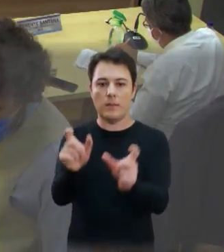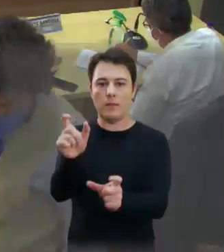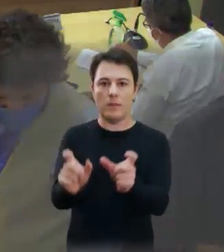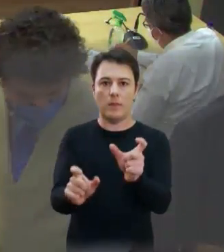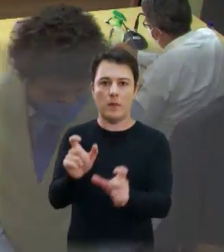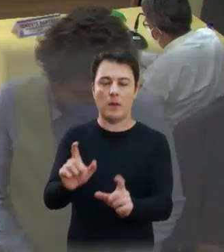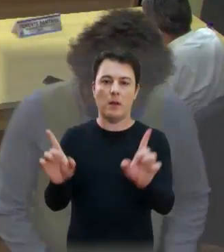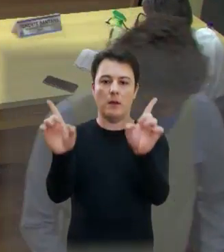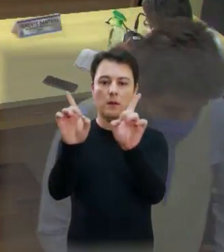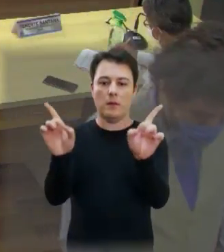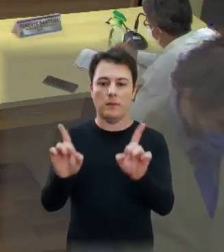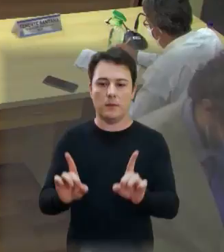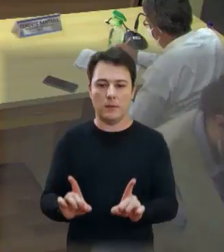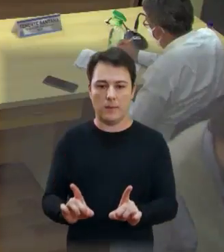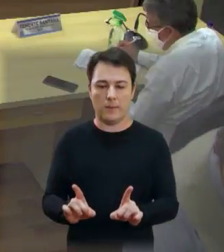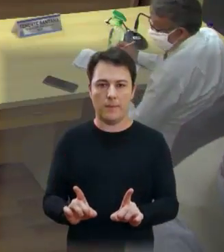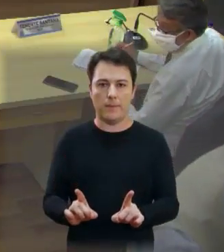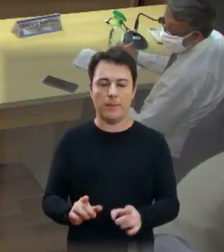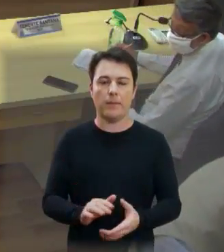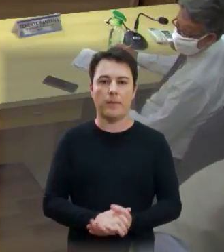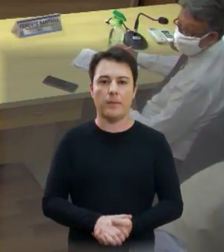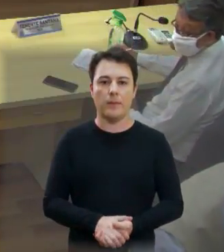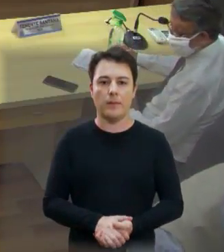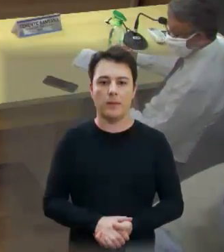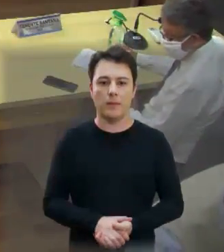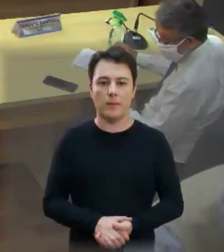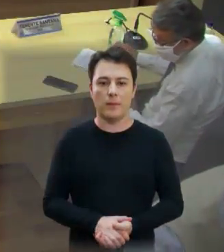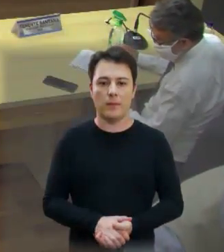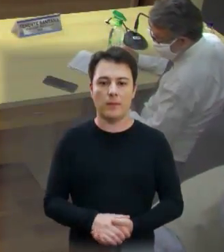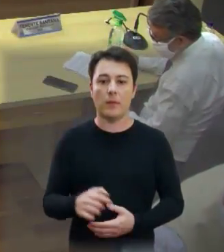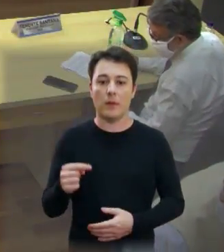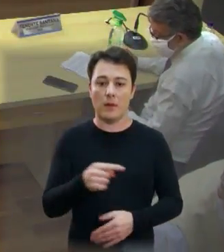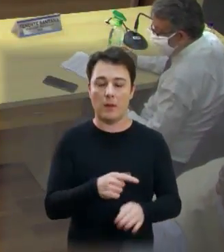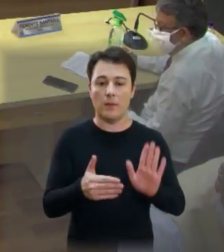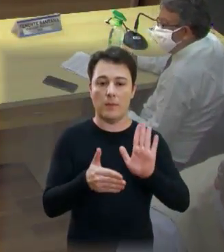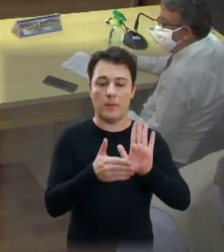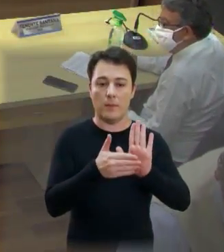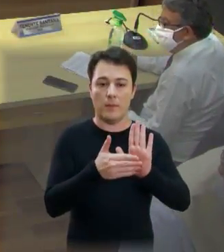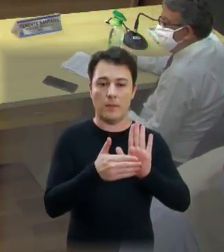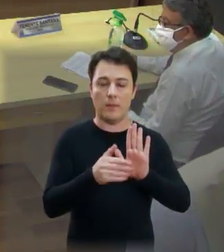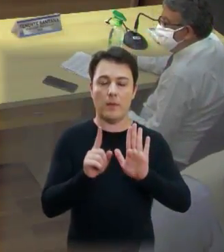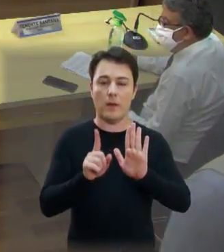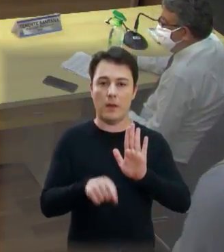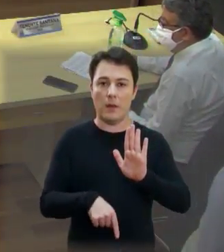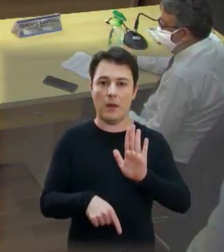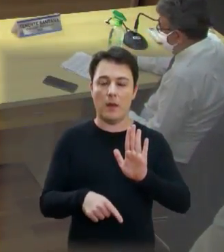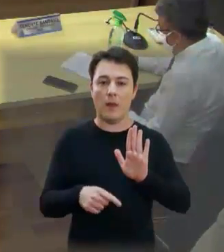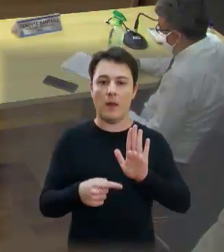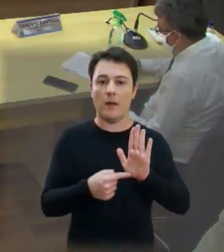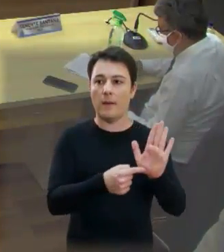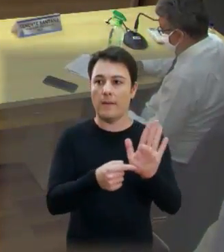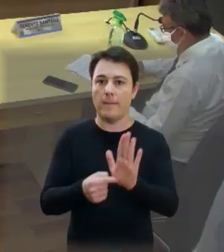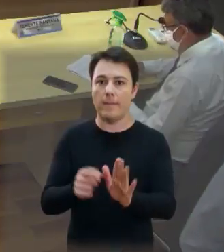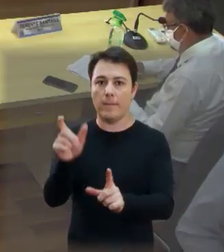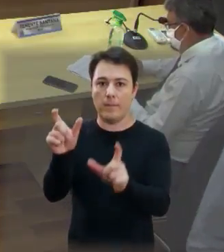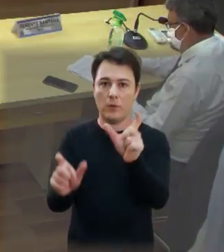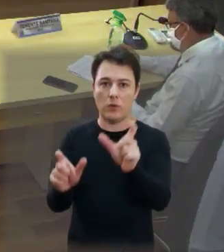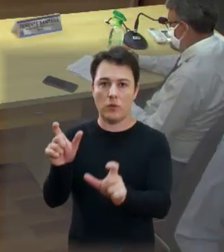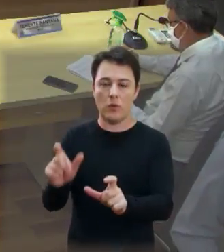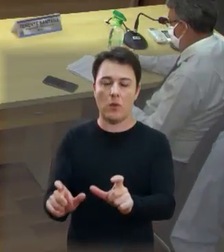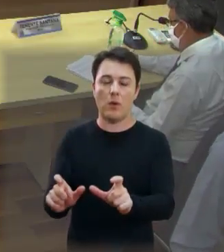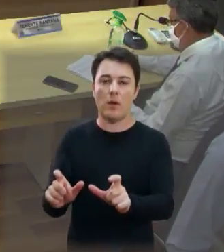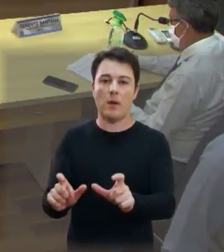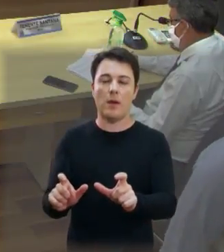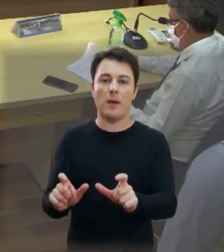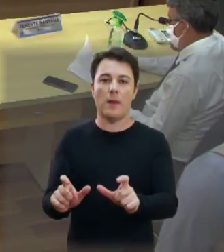com Deficiência. Considerando que o intuito da referida propositura é facultar as pessoas físicas e jurídicas